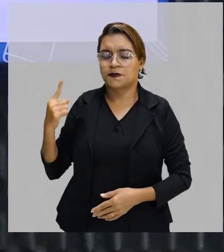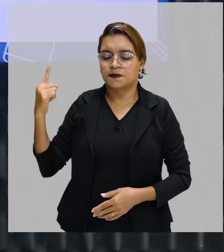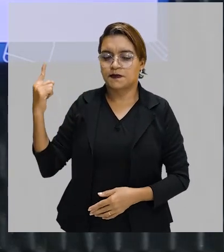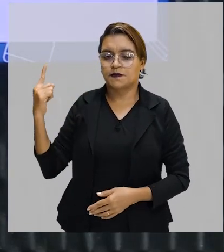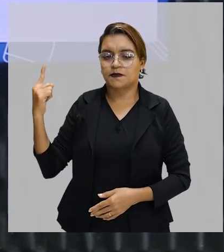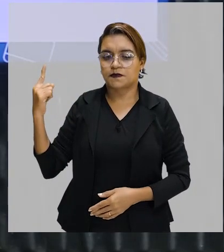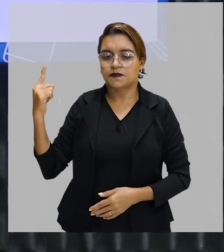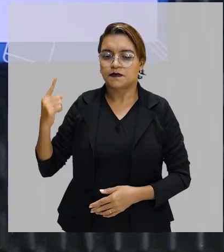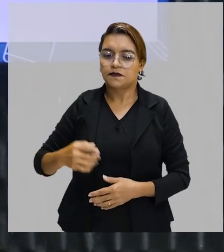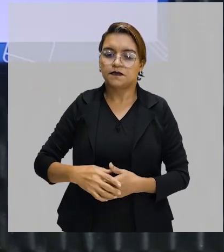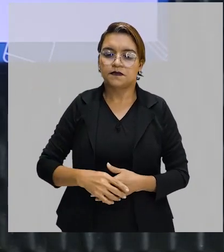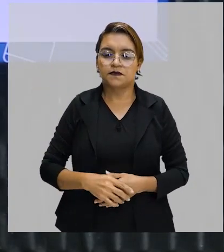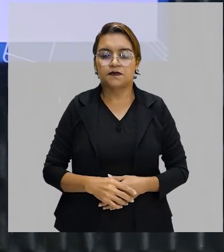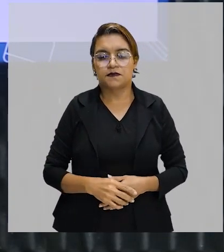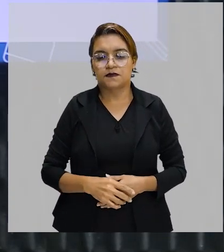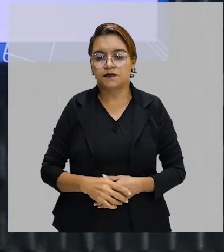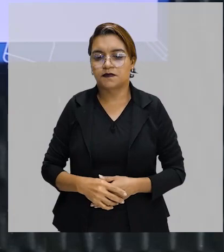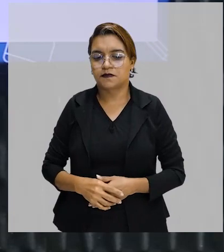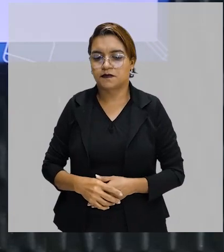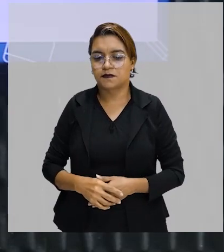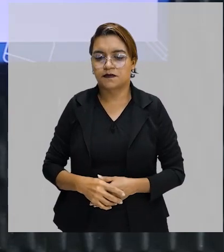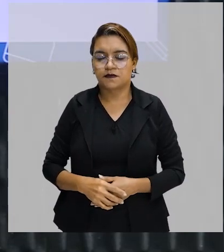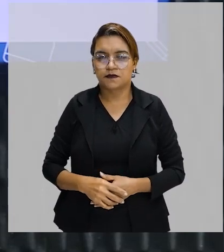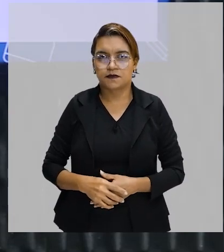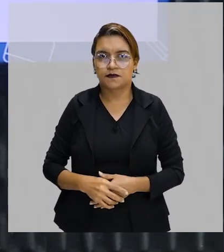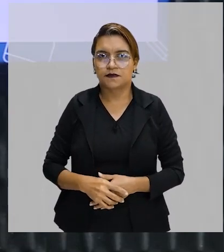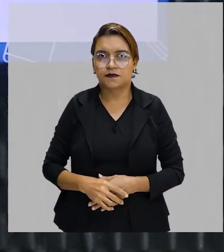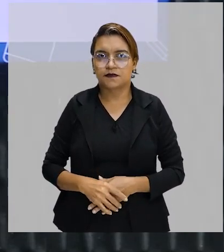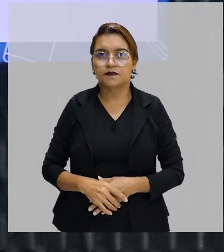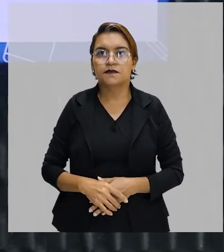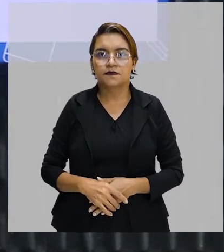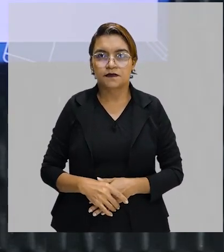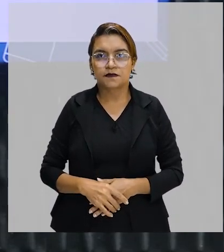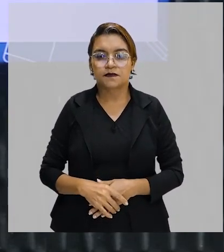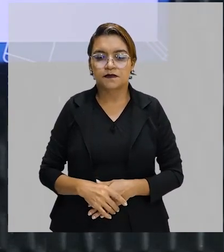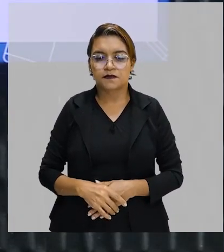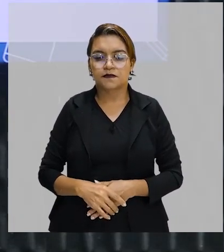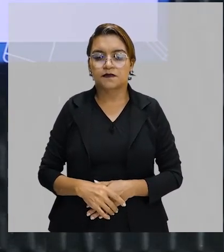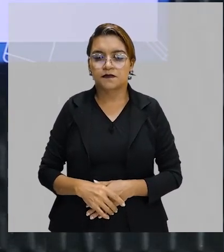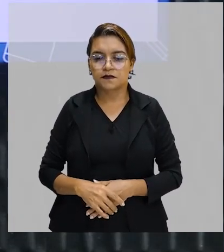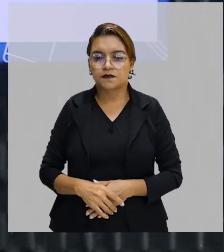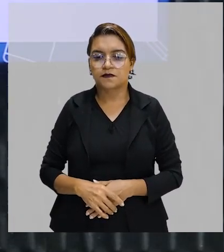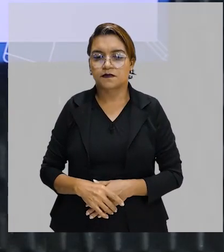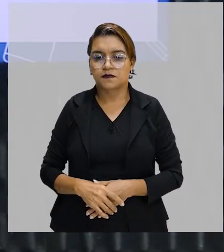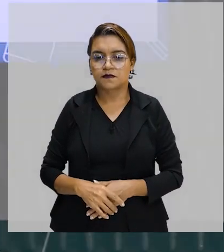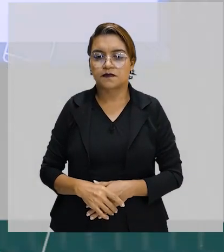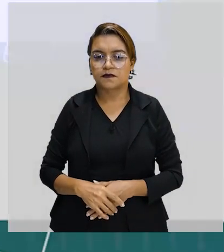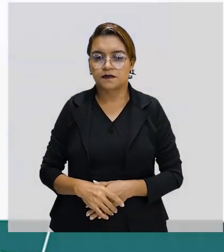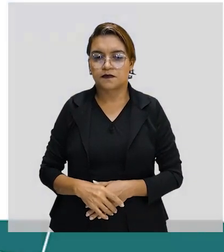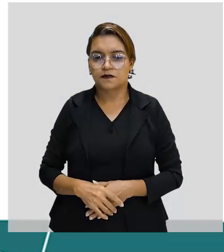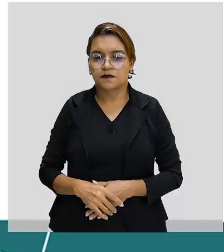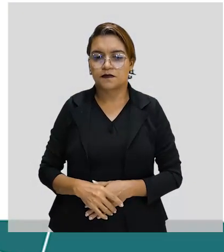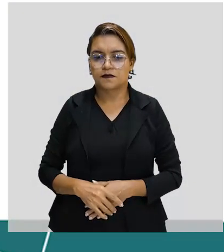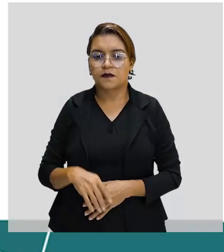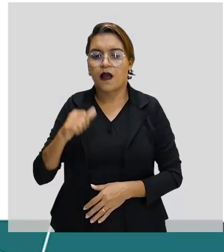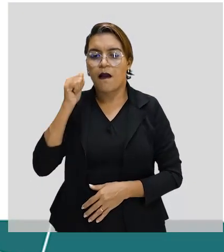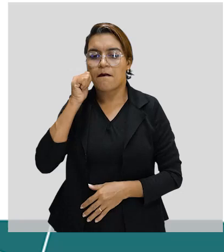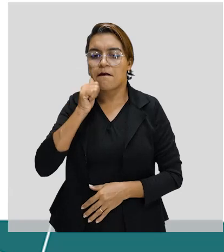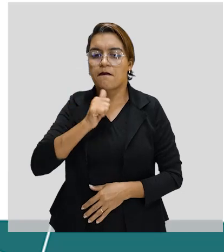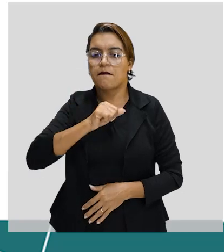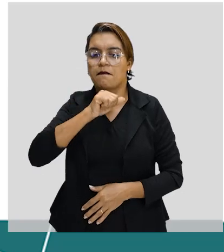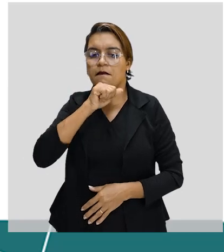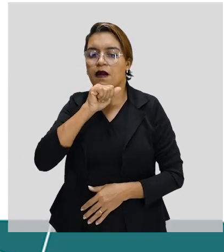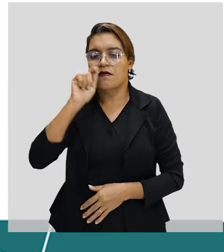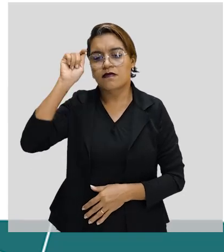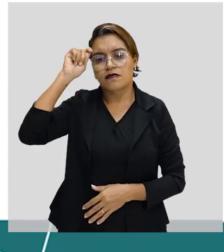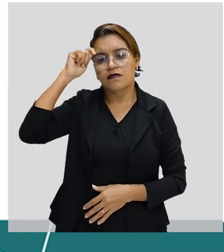só Duas Lágrimas grossas em Duas Faces cansadas mãe negra